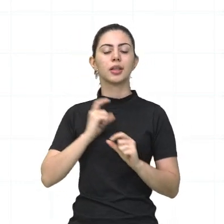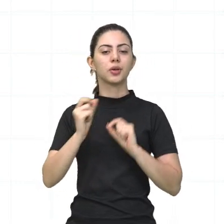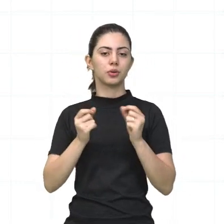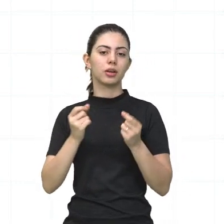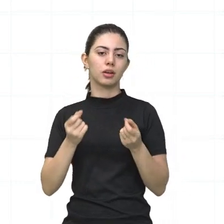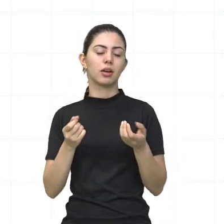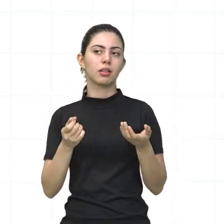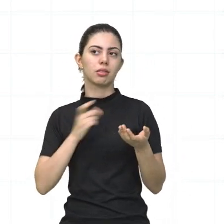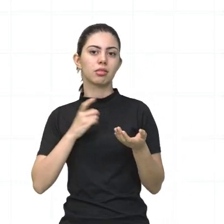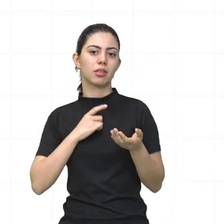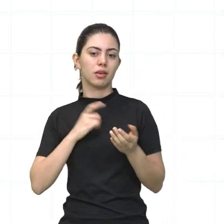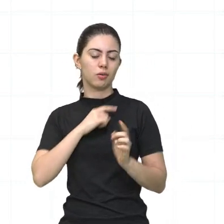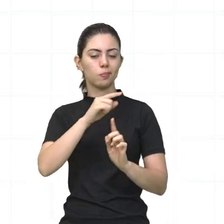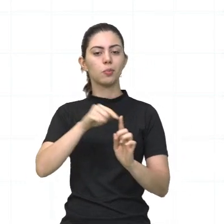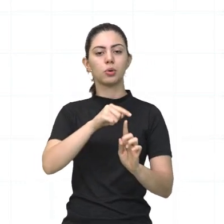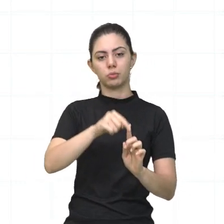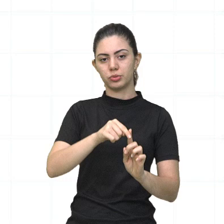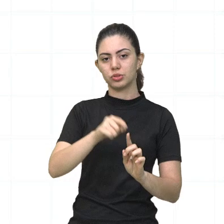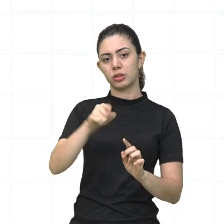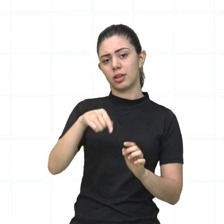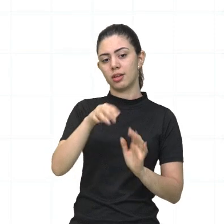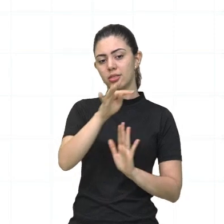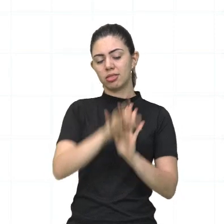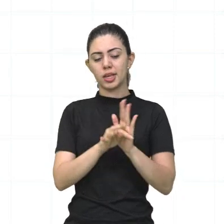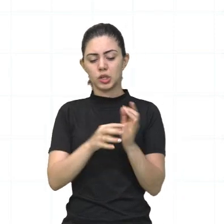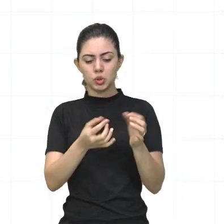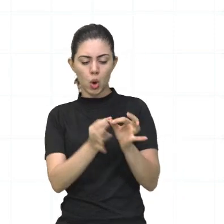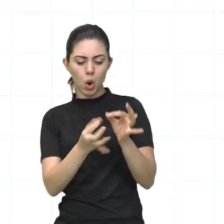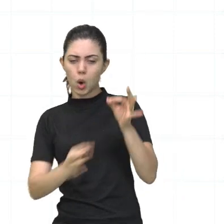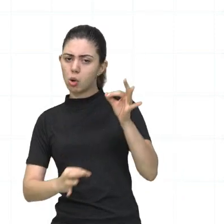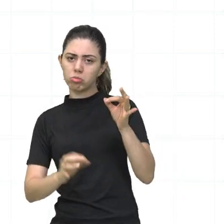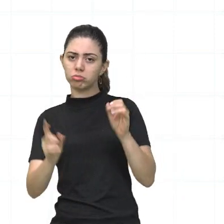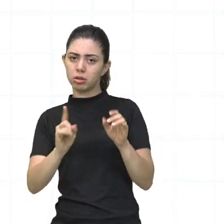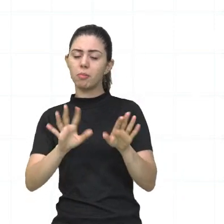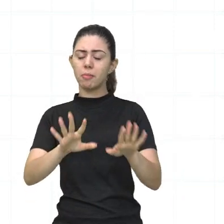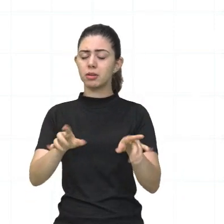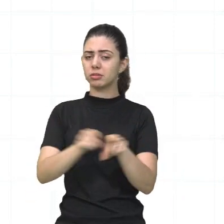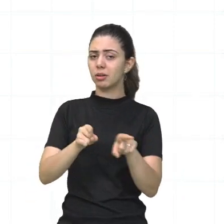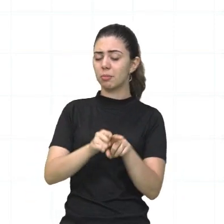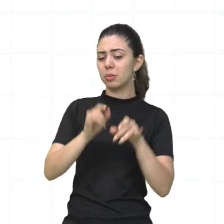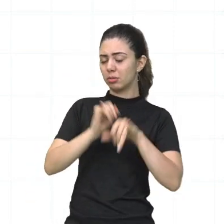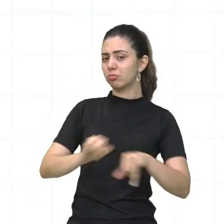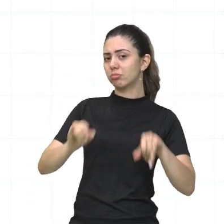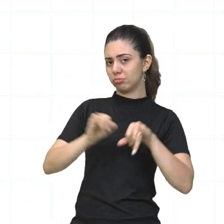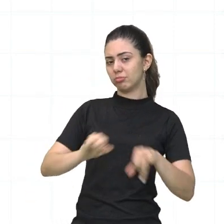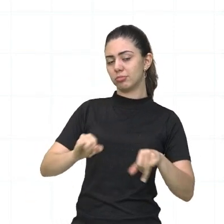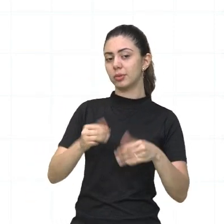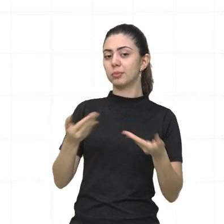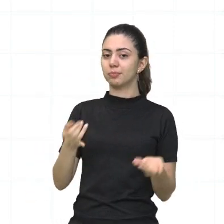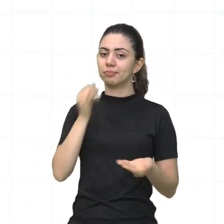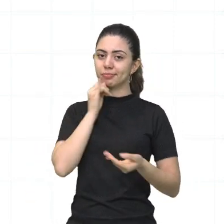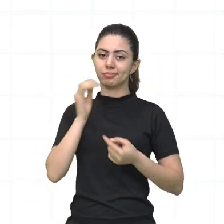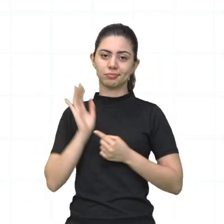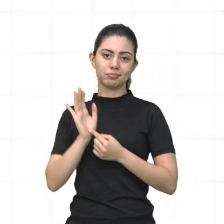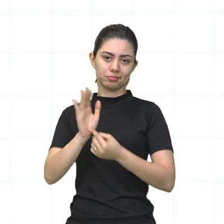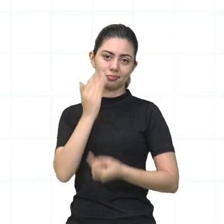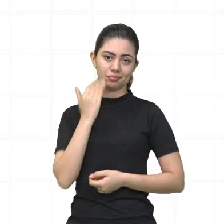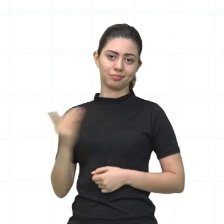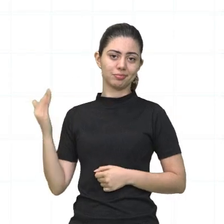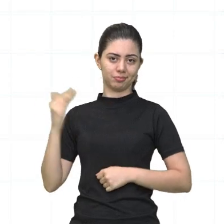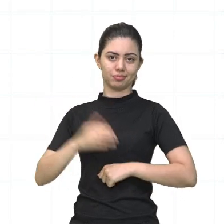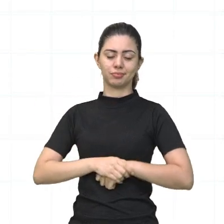esses propósitos, não em textos mais longos, mas textos como textos publicitários, por exemplo, como é o caso aí da